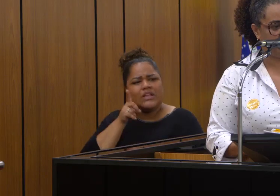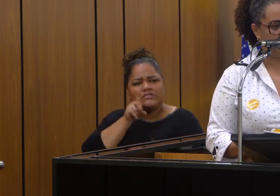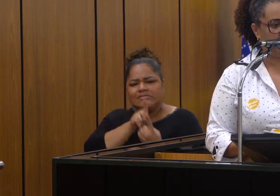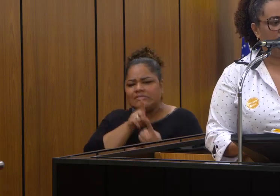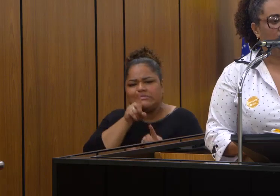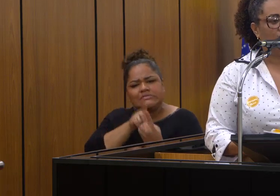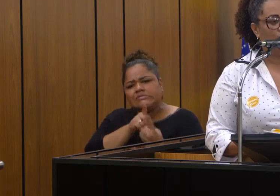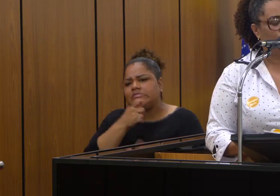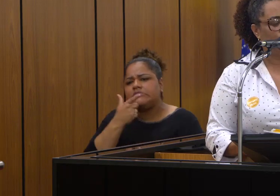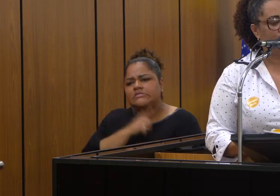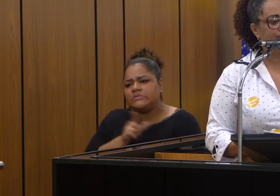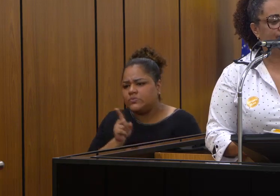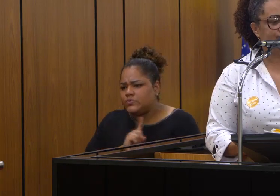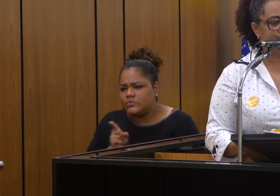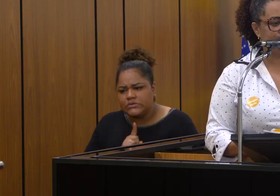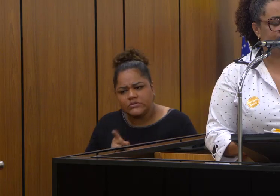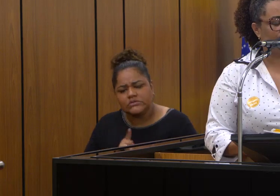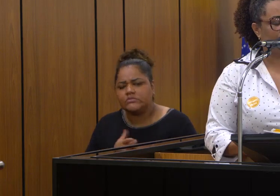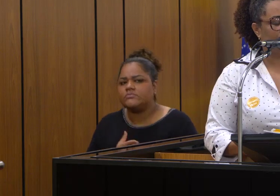tem